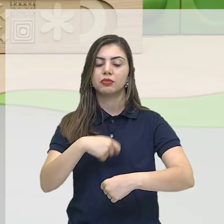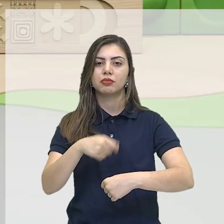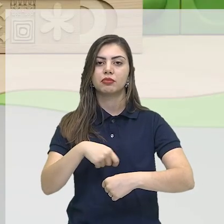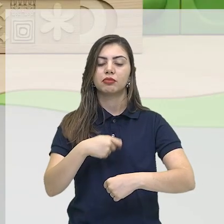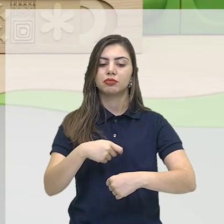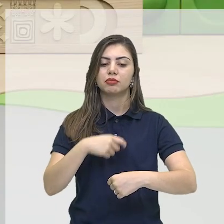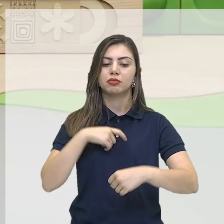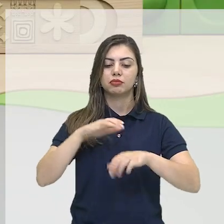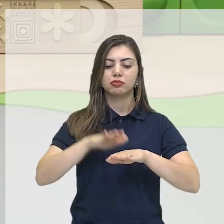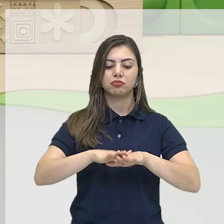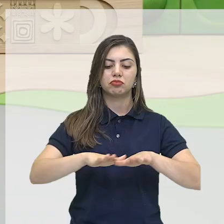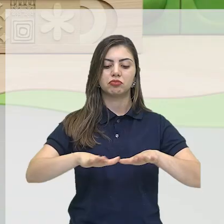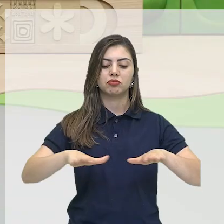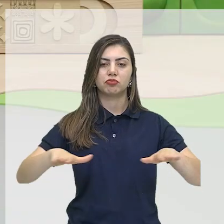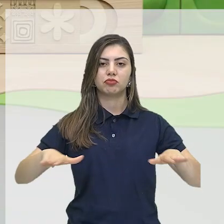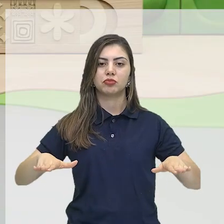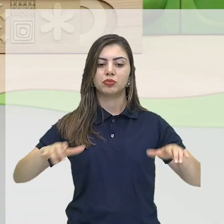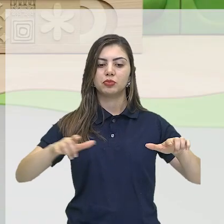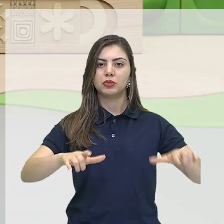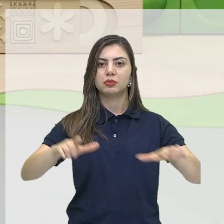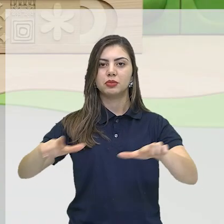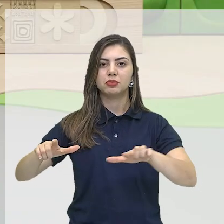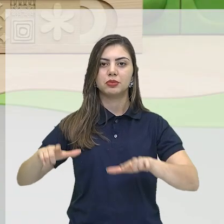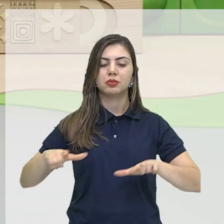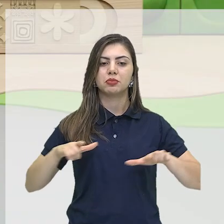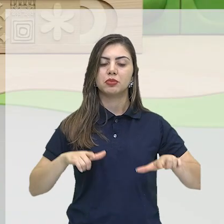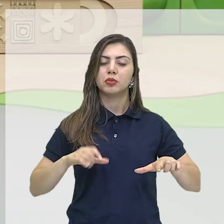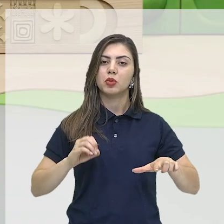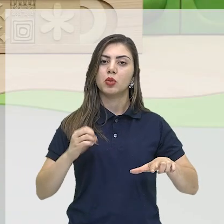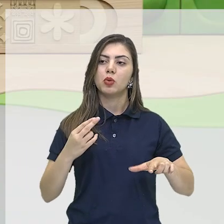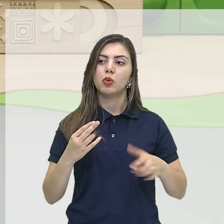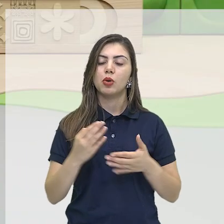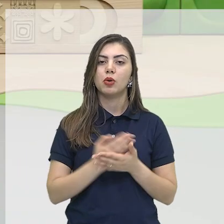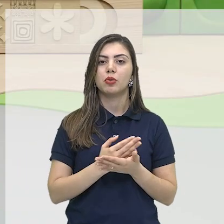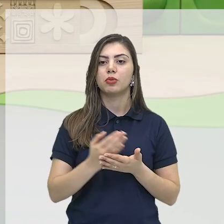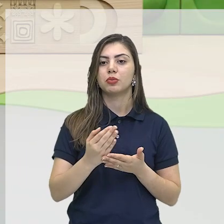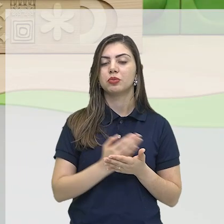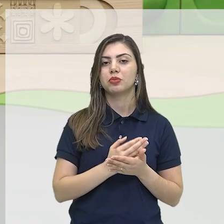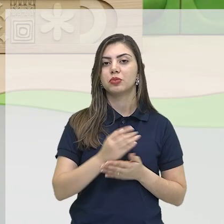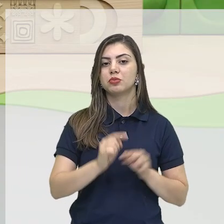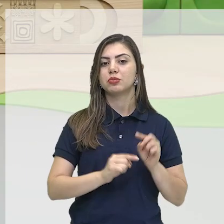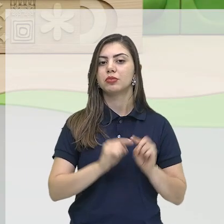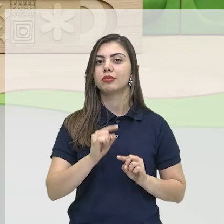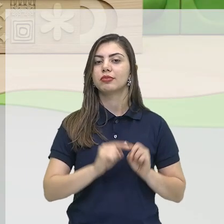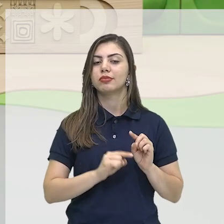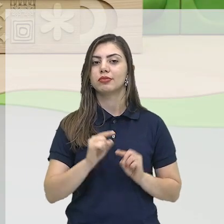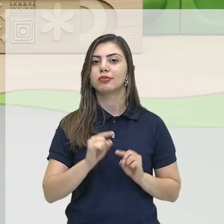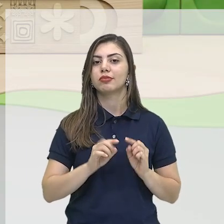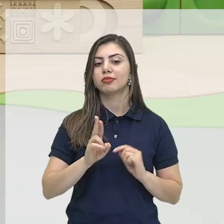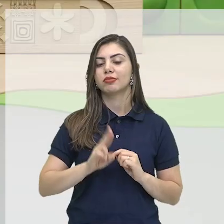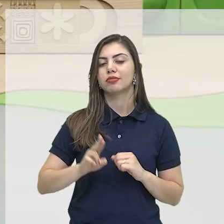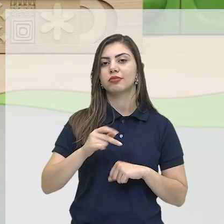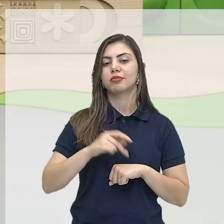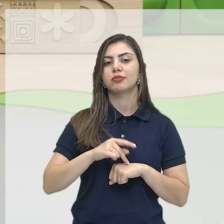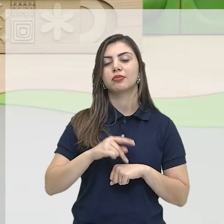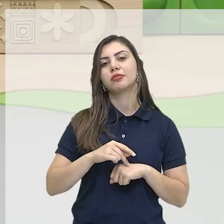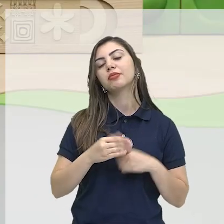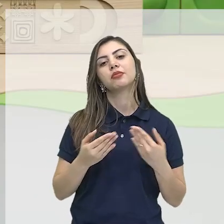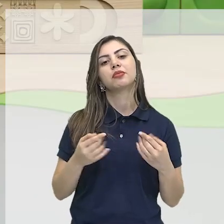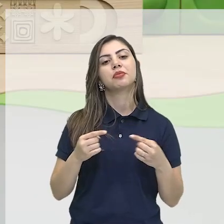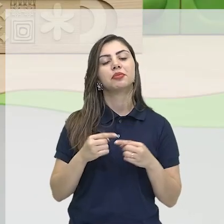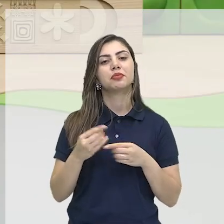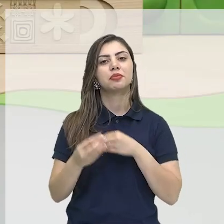alguns objetos lapidados a partir desse material. Então, esses aí são exemplos de misturas heterogêneas que a gente